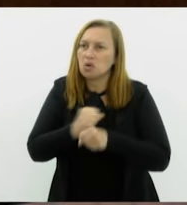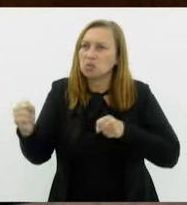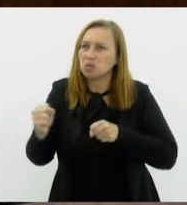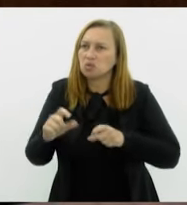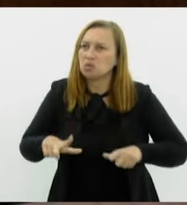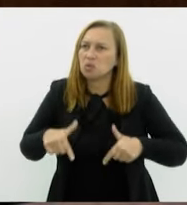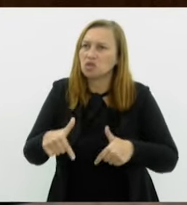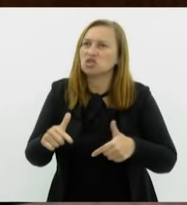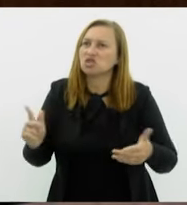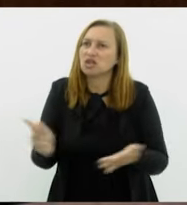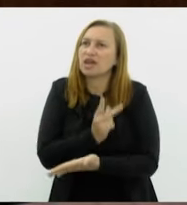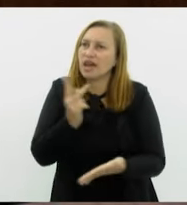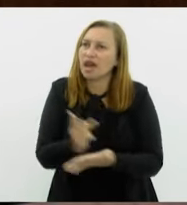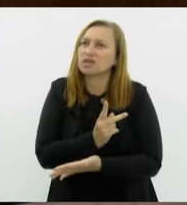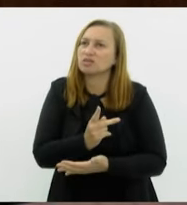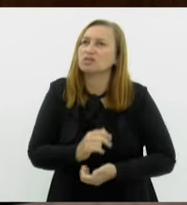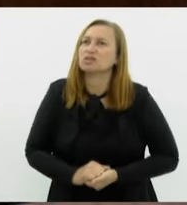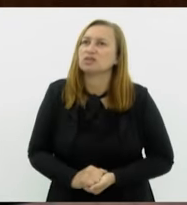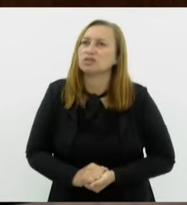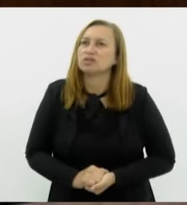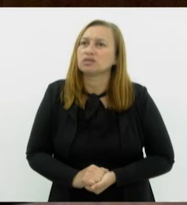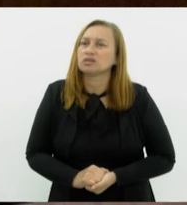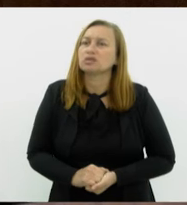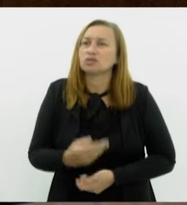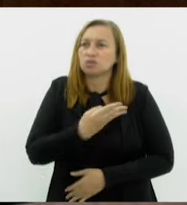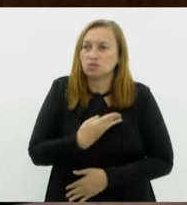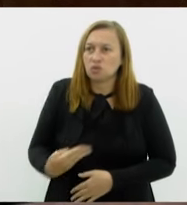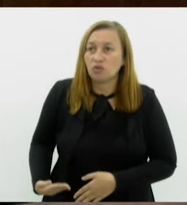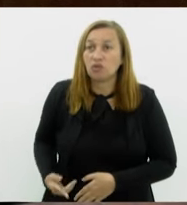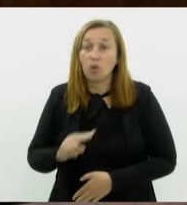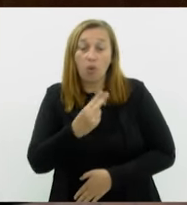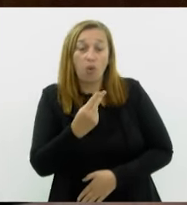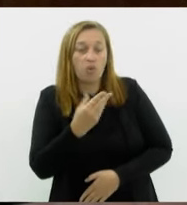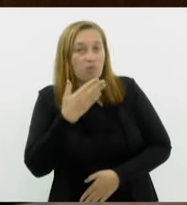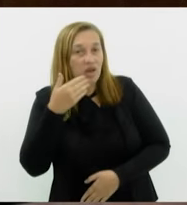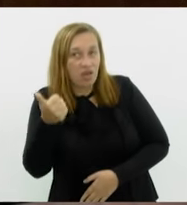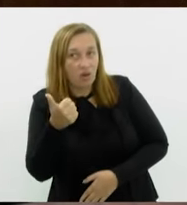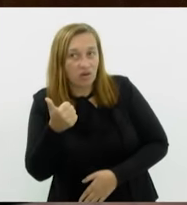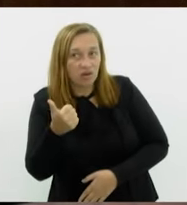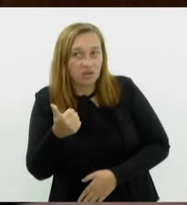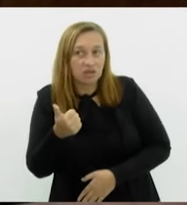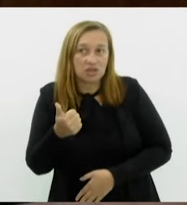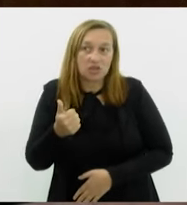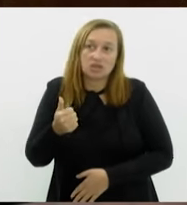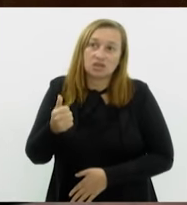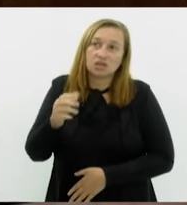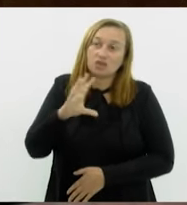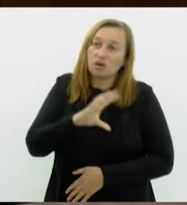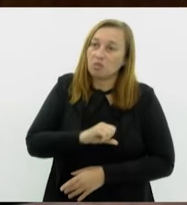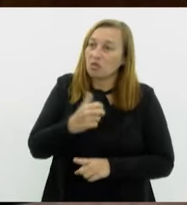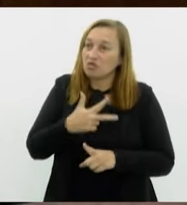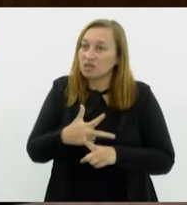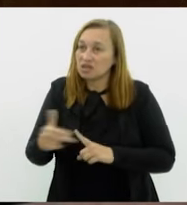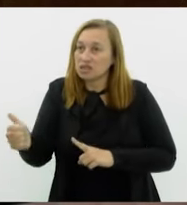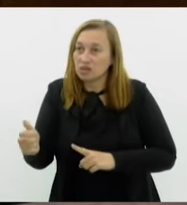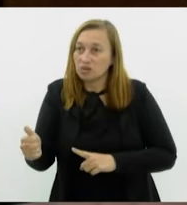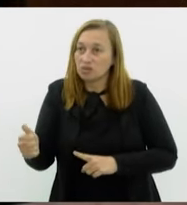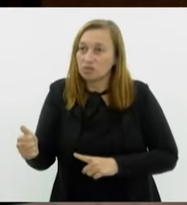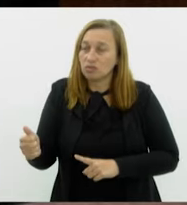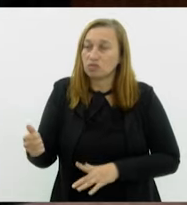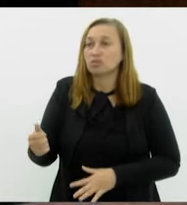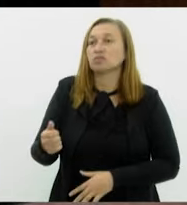atitude irresponsável do governo, ou melhor, do desgoverno Lula. O amor venceu.